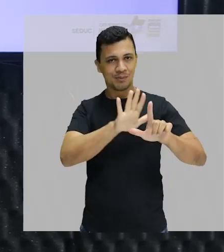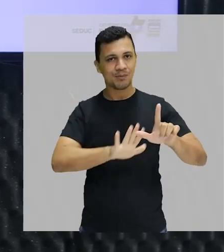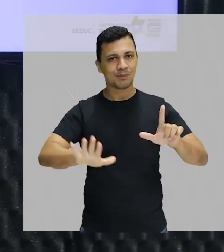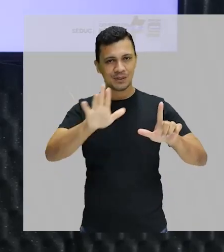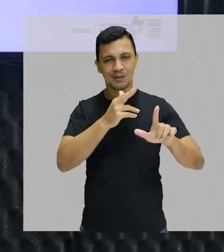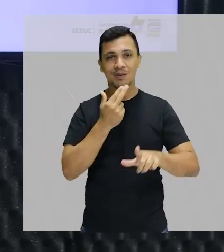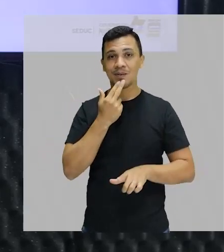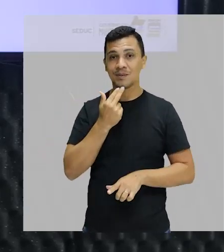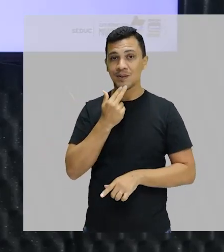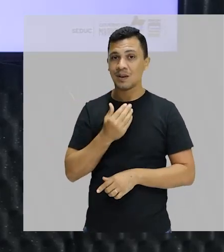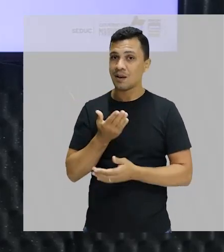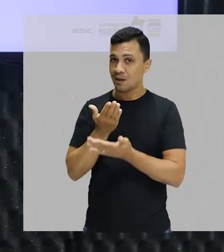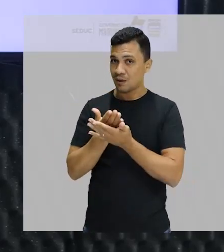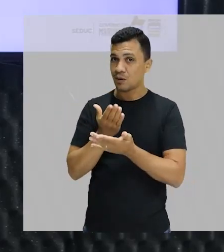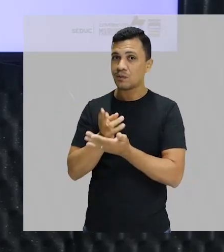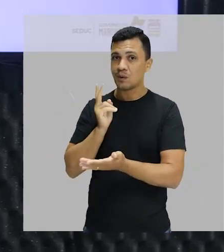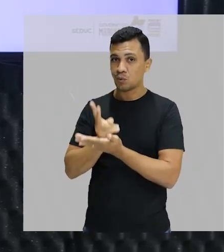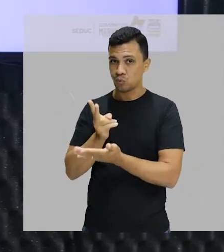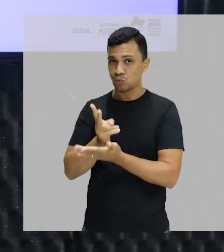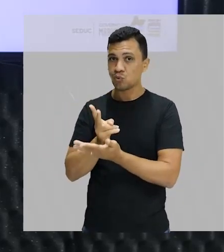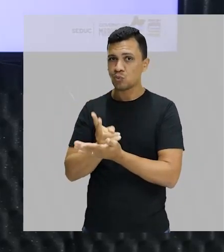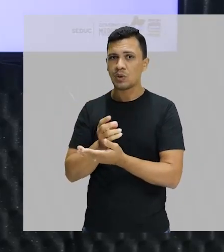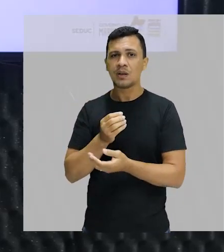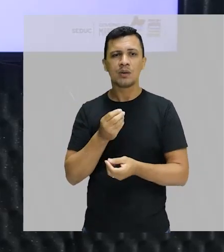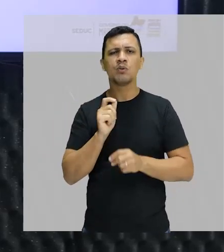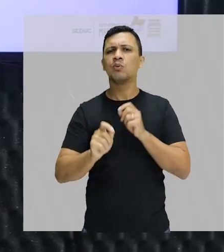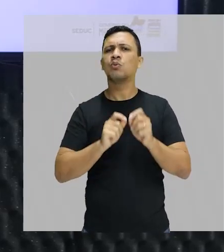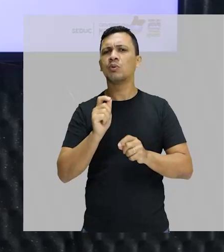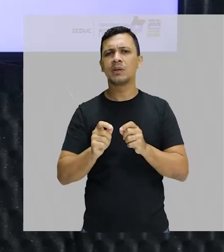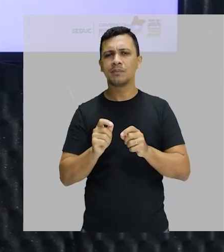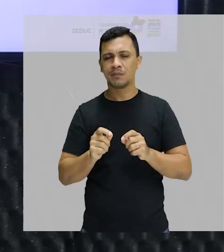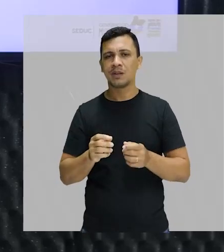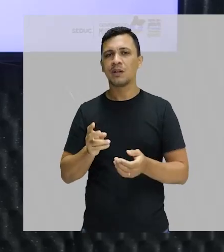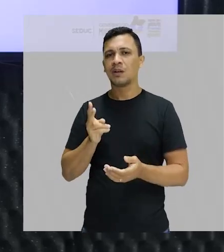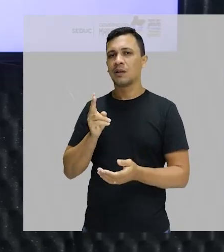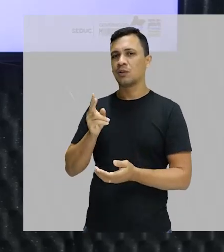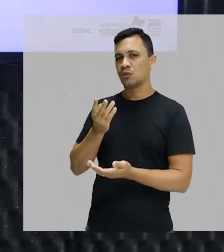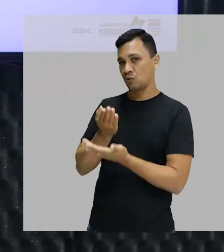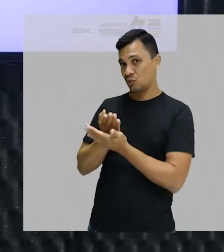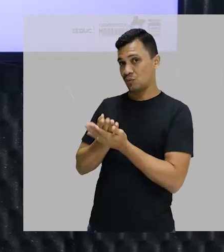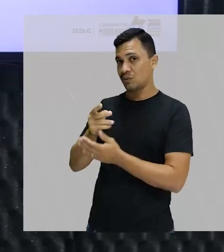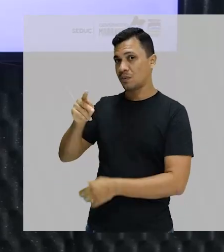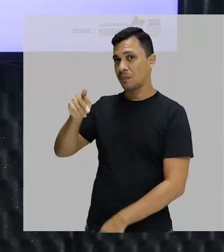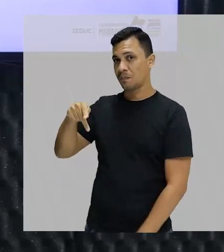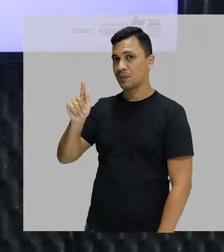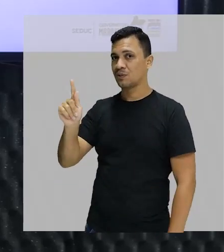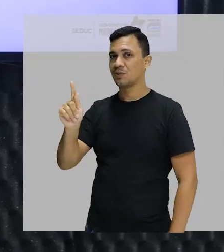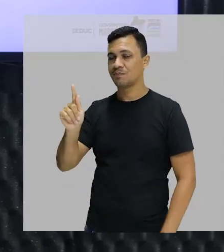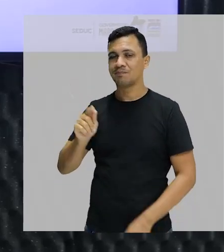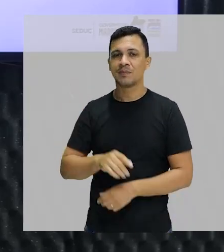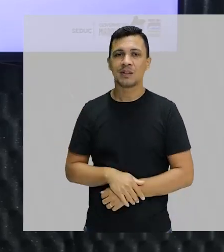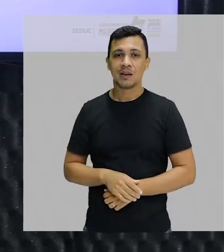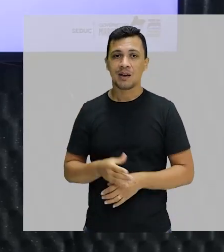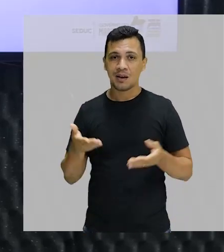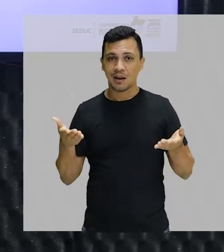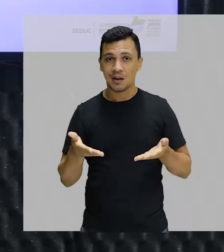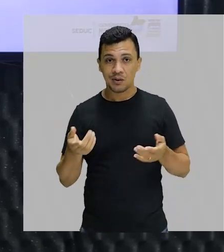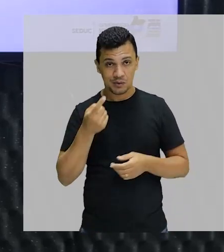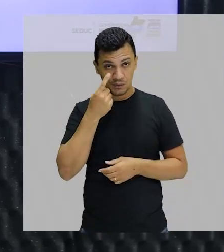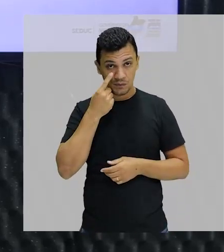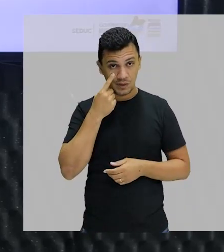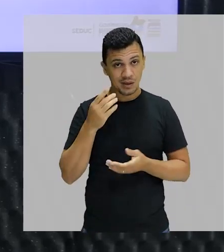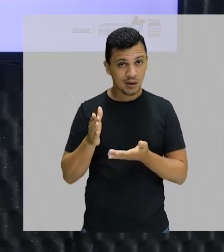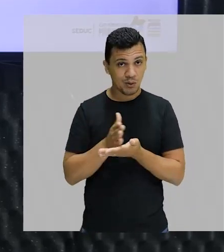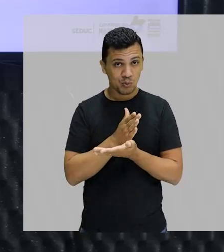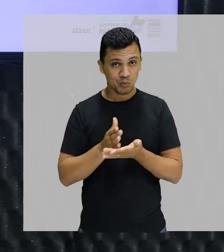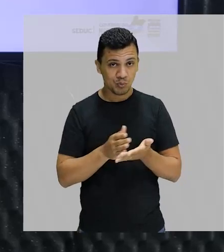vamos dar continuidade ao estudo sobre as progressões geométricas. No caso, nesse momento, nós veremos alguns